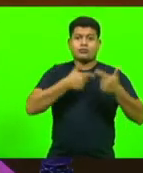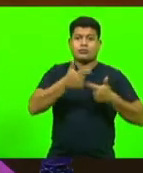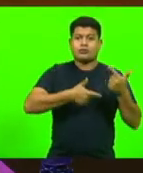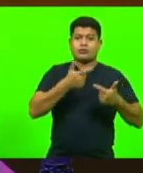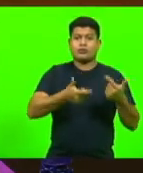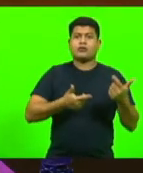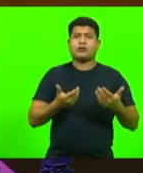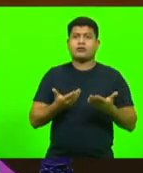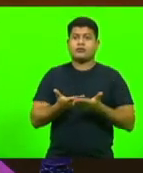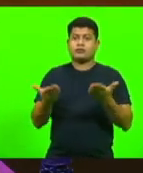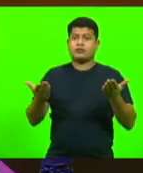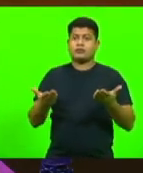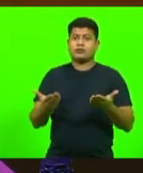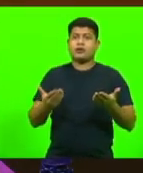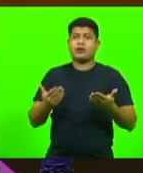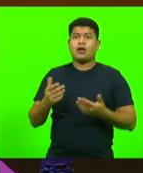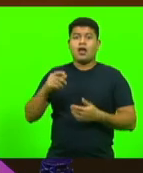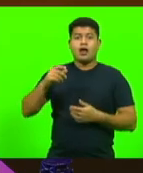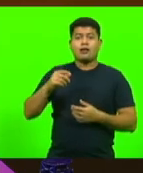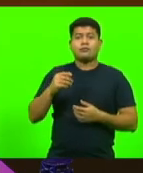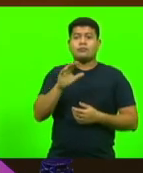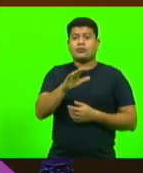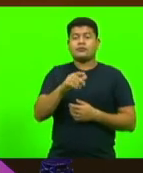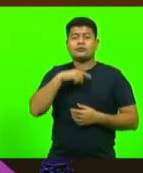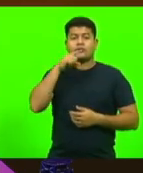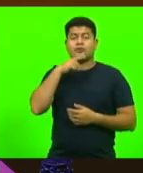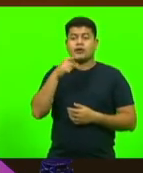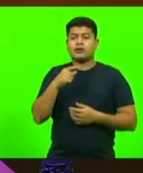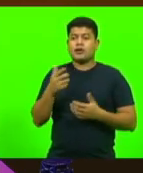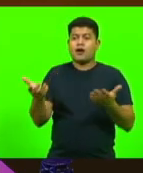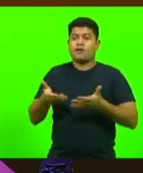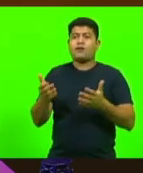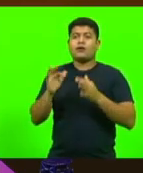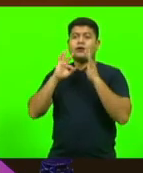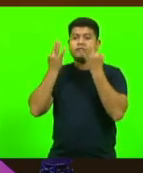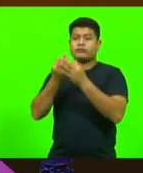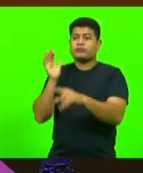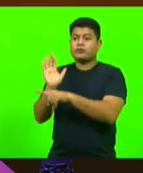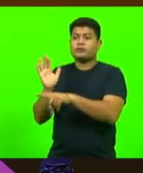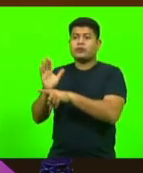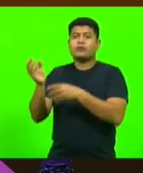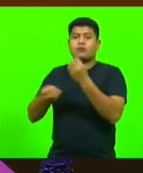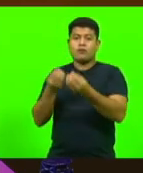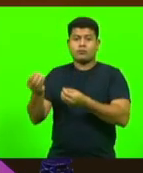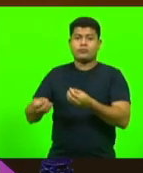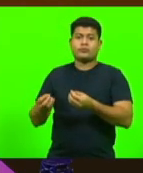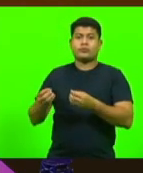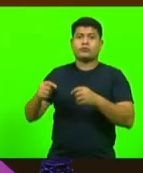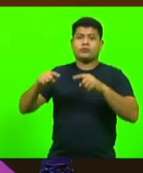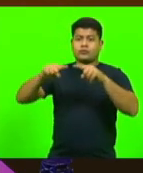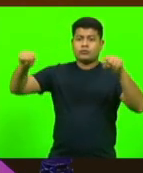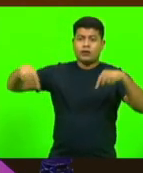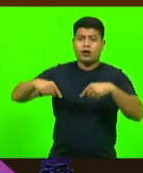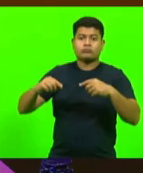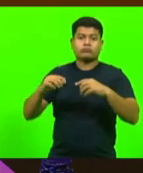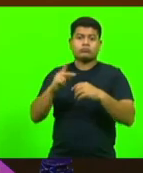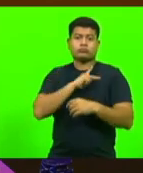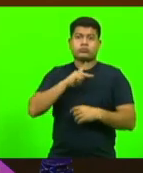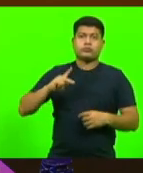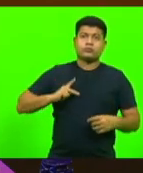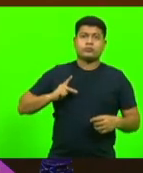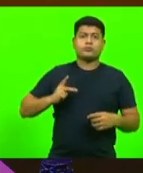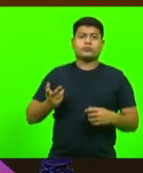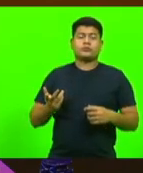botar a criança na escola gratuita levar no médico gratuito um espaço público de lazer Lembrando que a na escola que essa pessoa